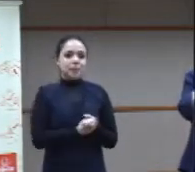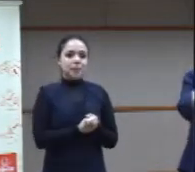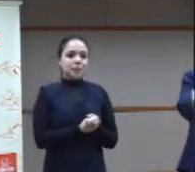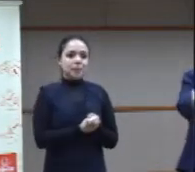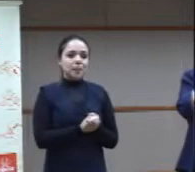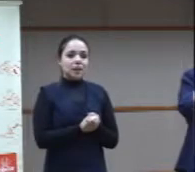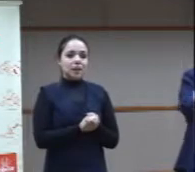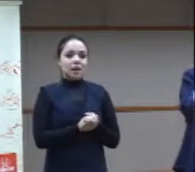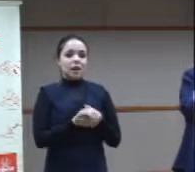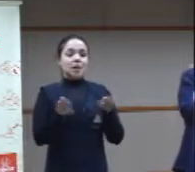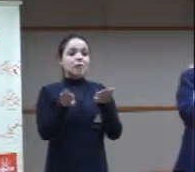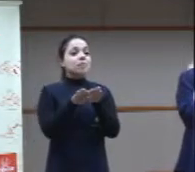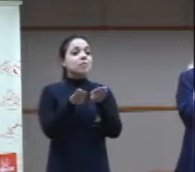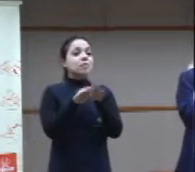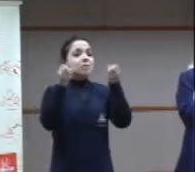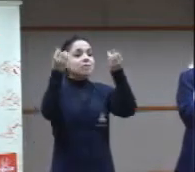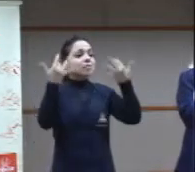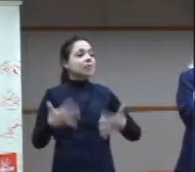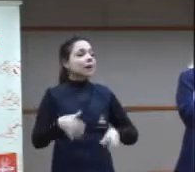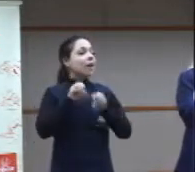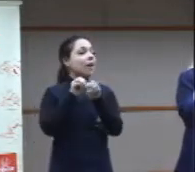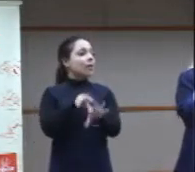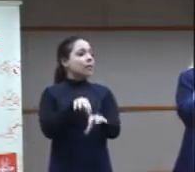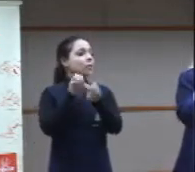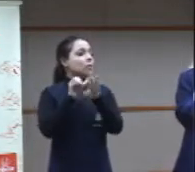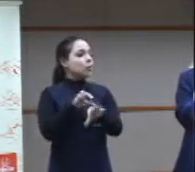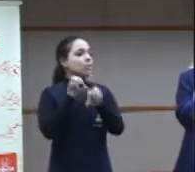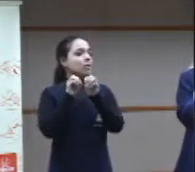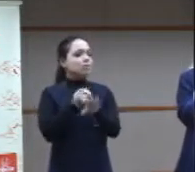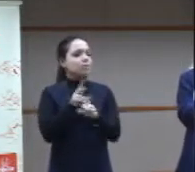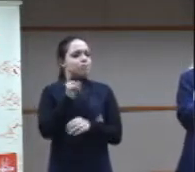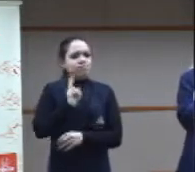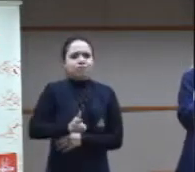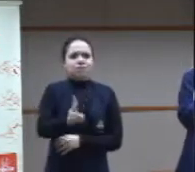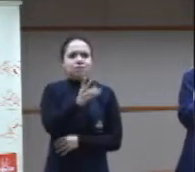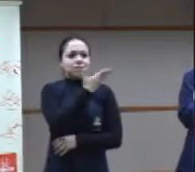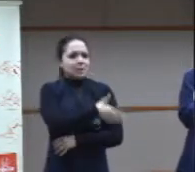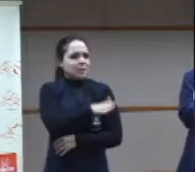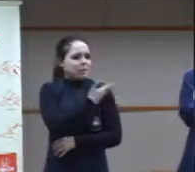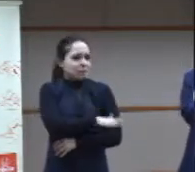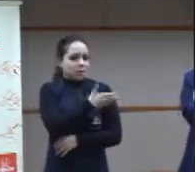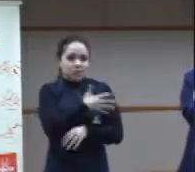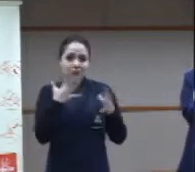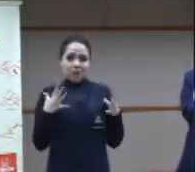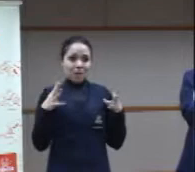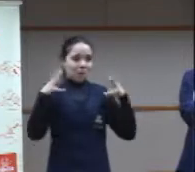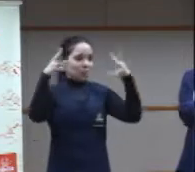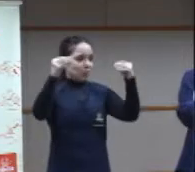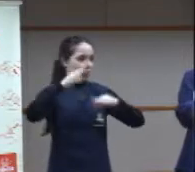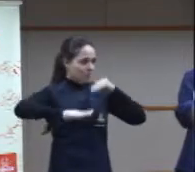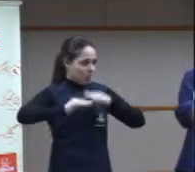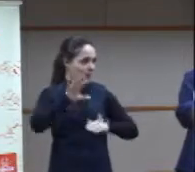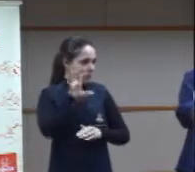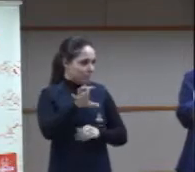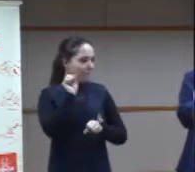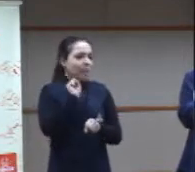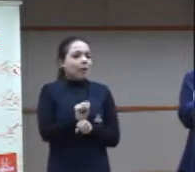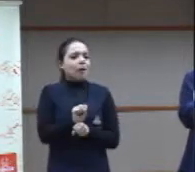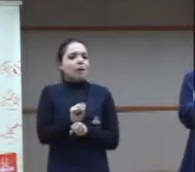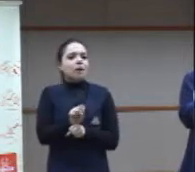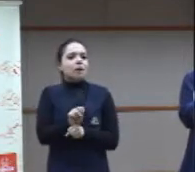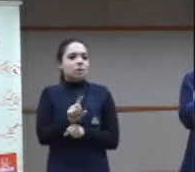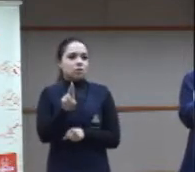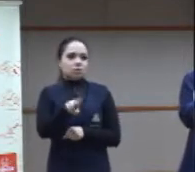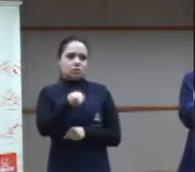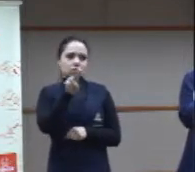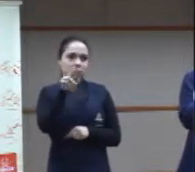é educação continuada. Então, eles também, como qualquer profissional, têm que ter a sua educação continuada. Eles